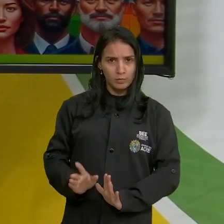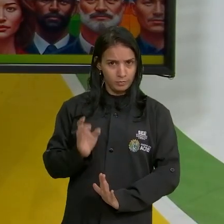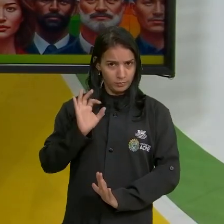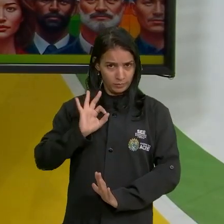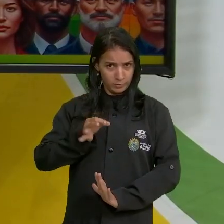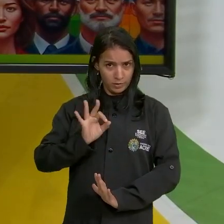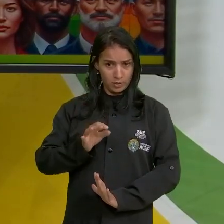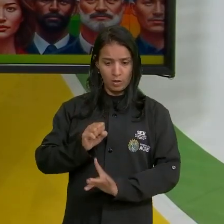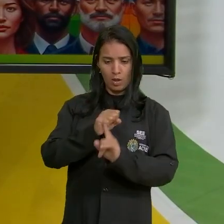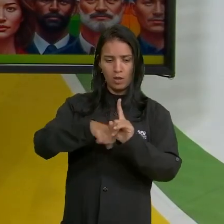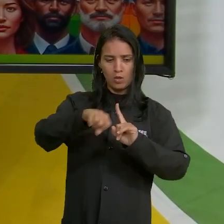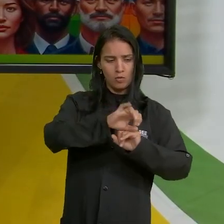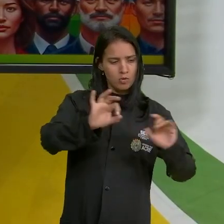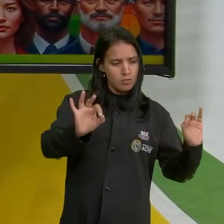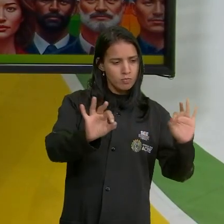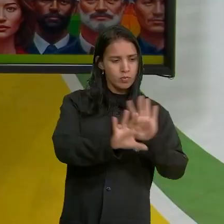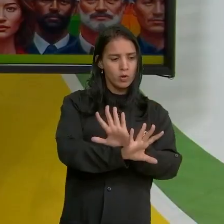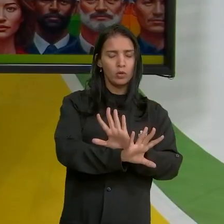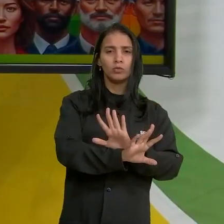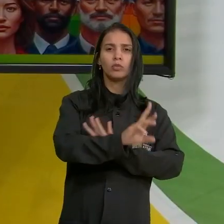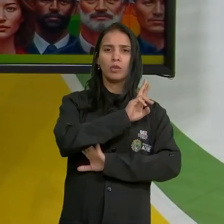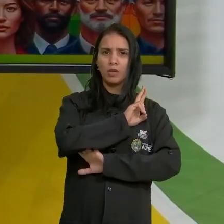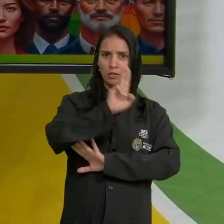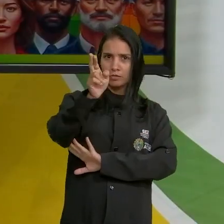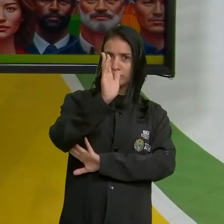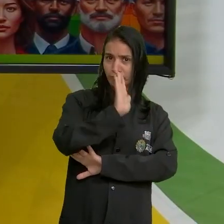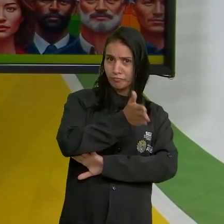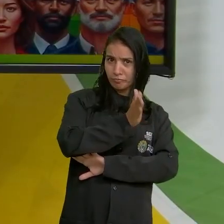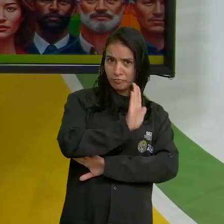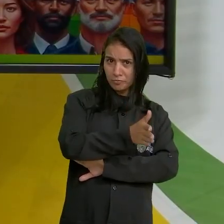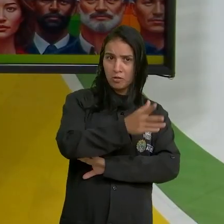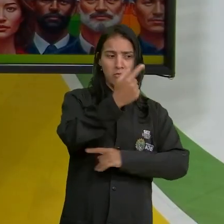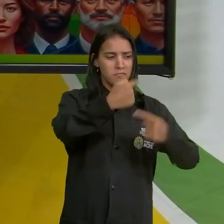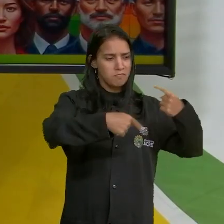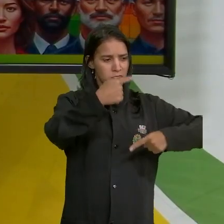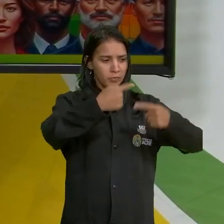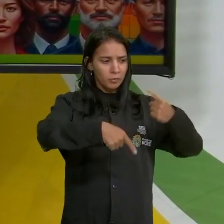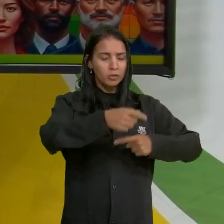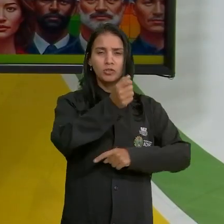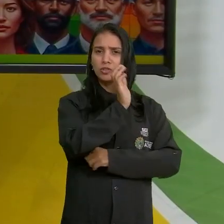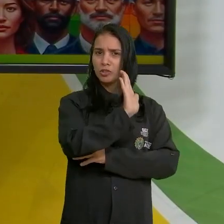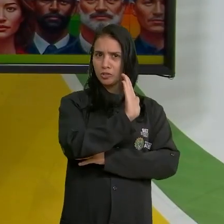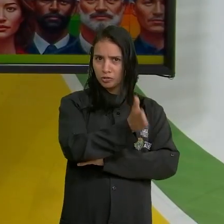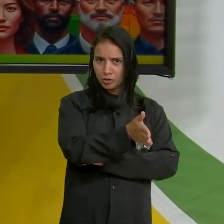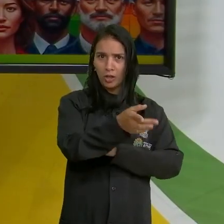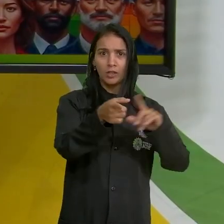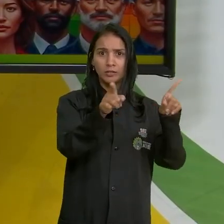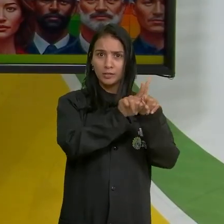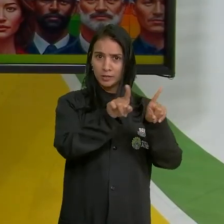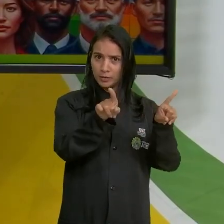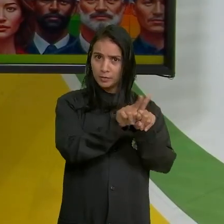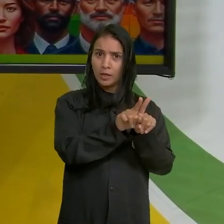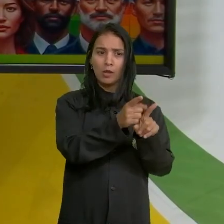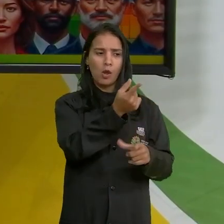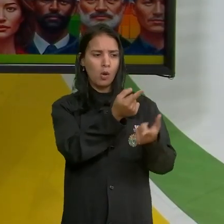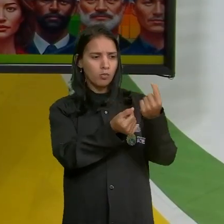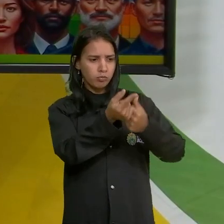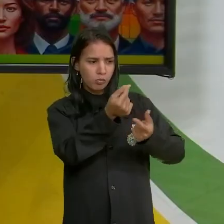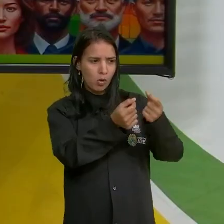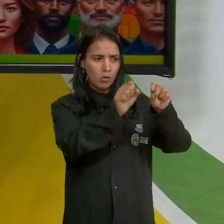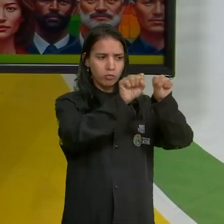está pronta. A religião já existe, a política já existe, o sistema financeiro do